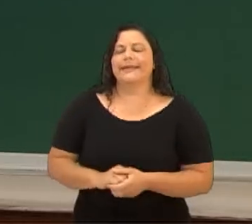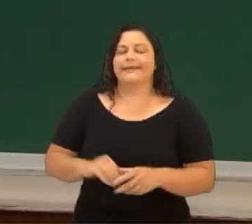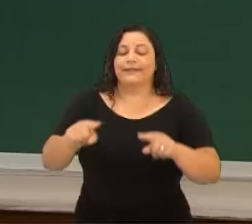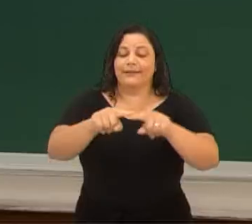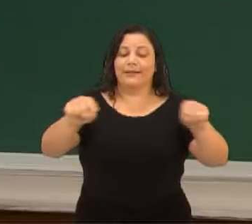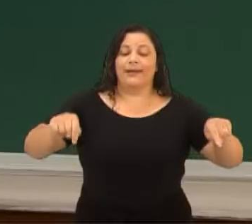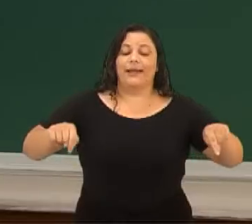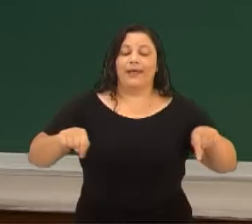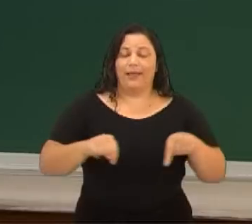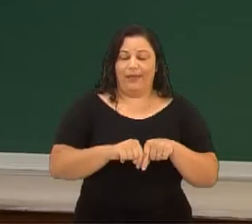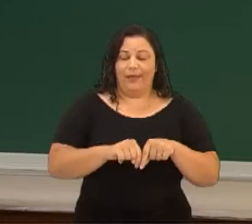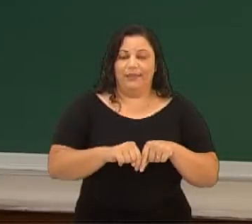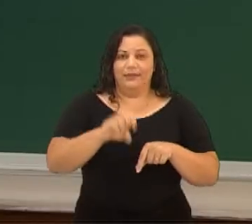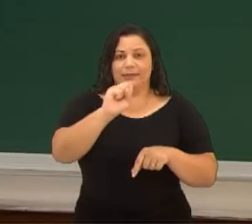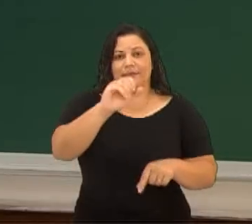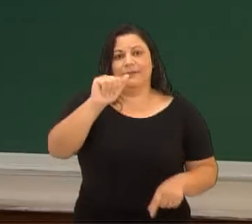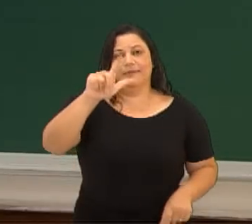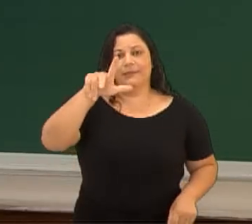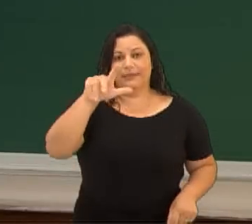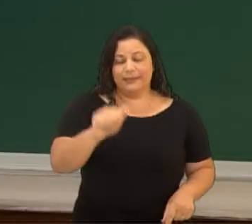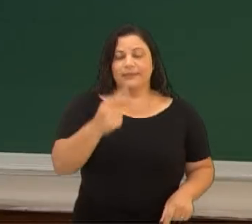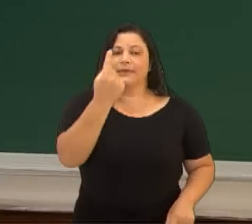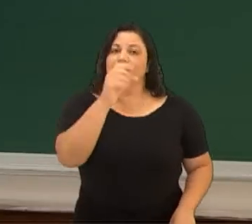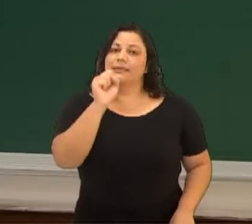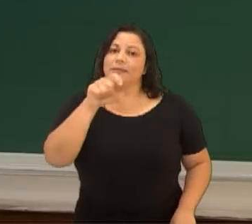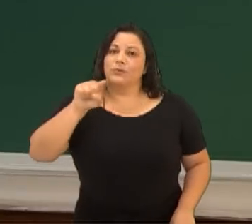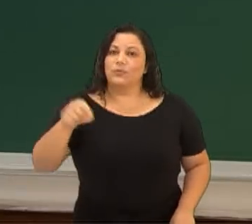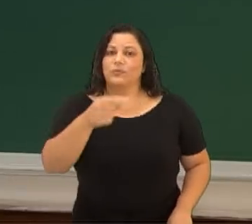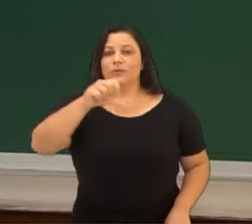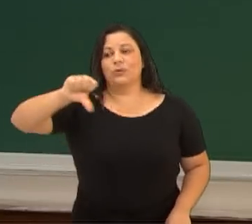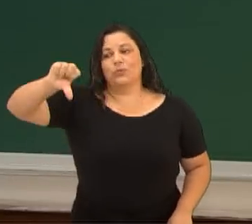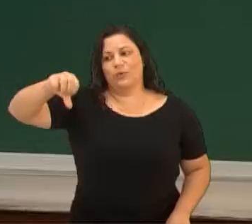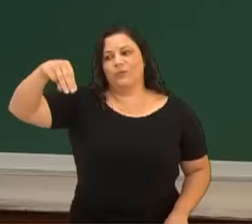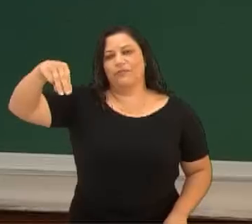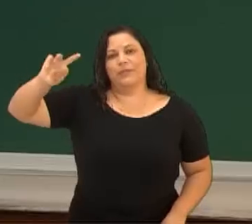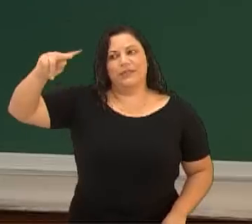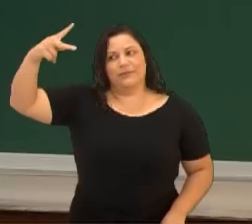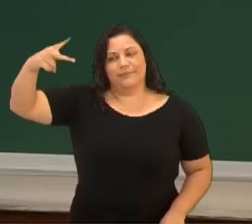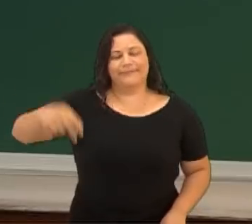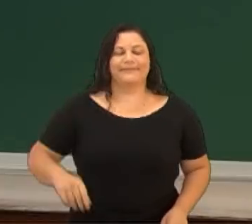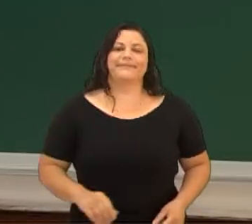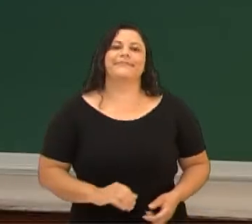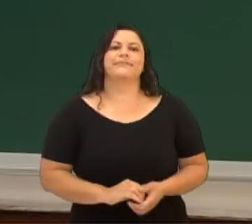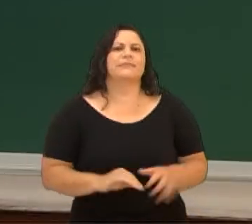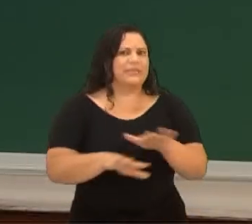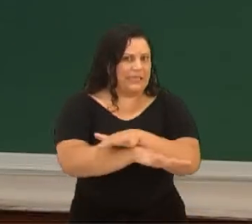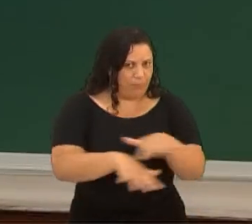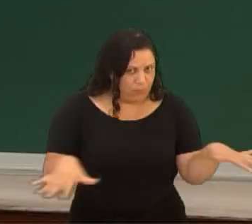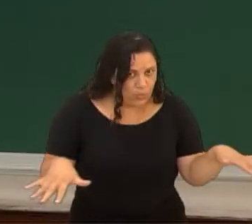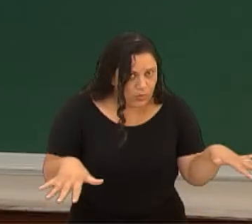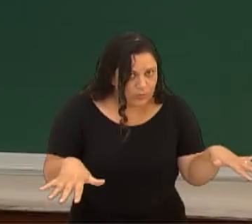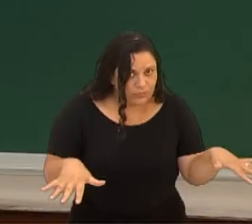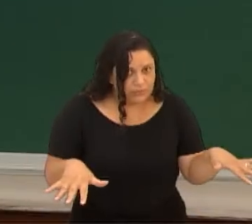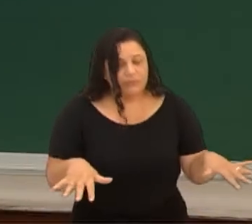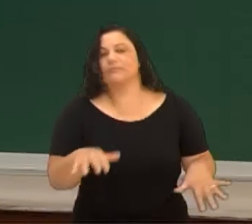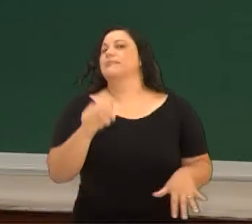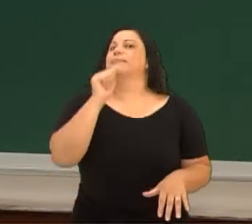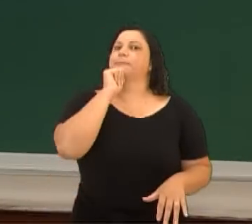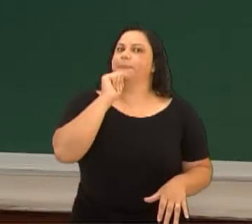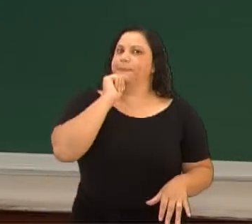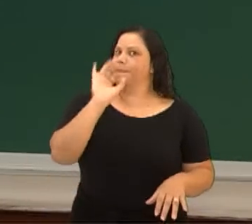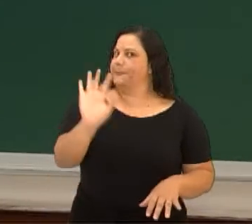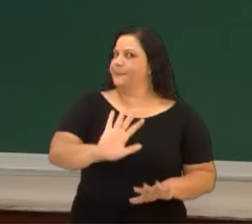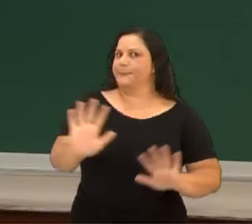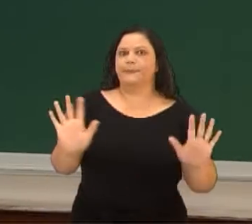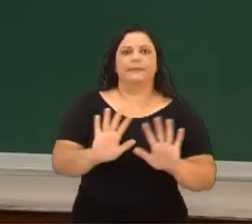mede quanto? Mede 18,9 metros quadrados. Acabou? Não! Ele quer a